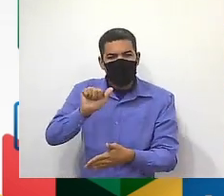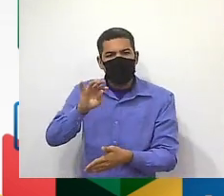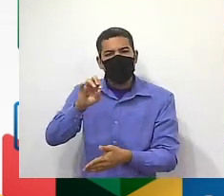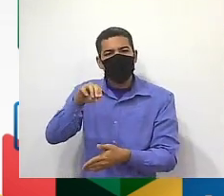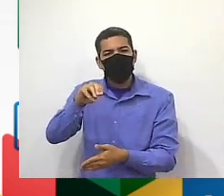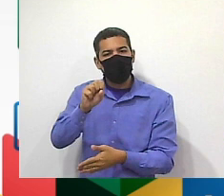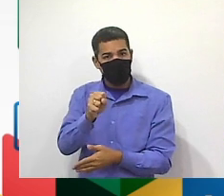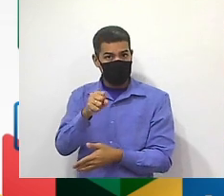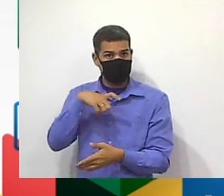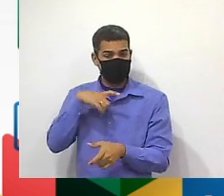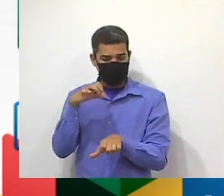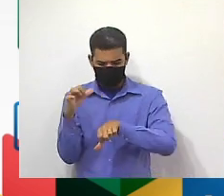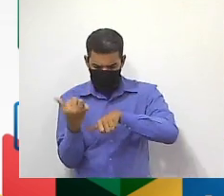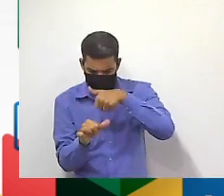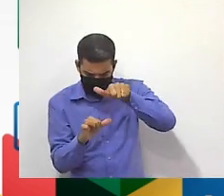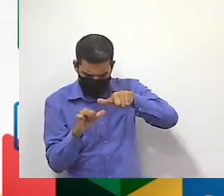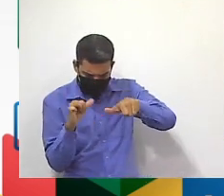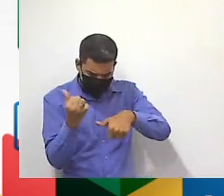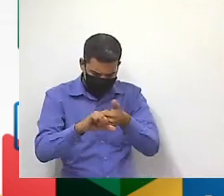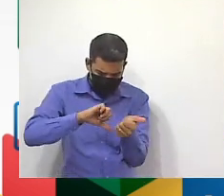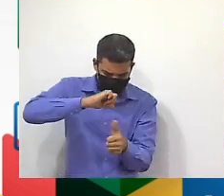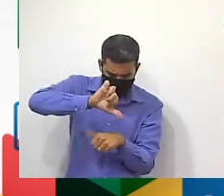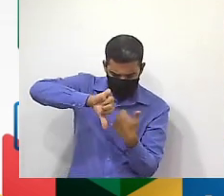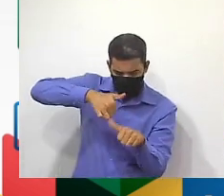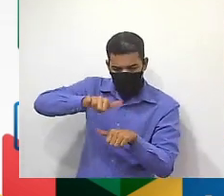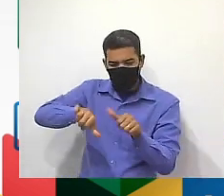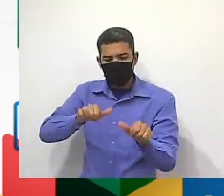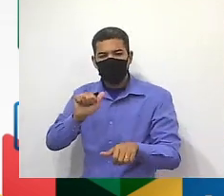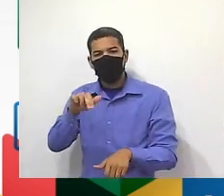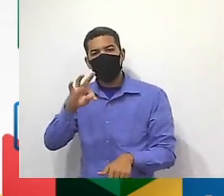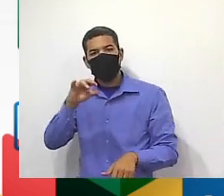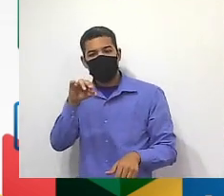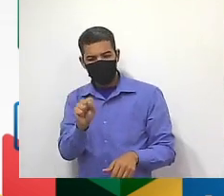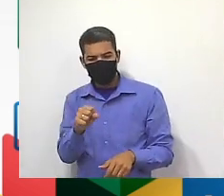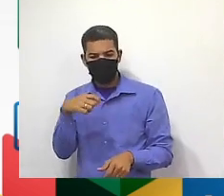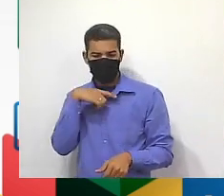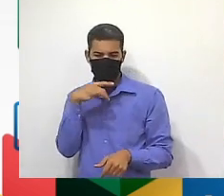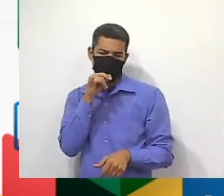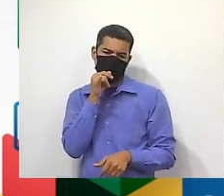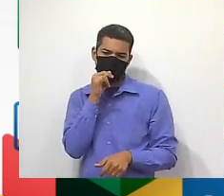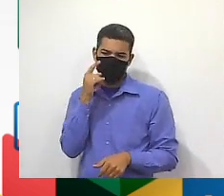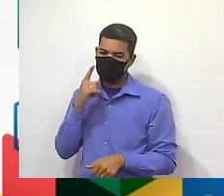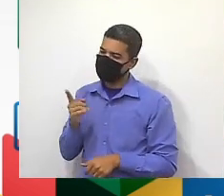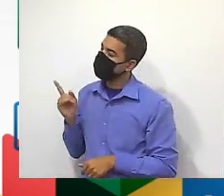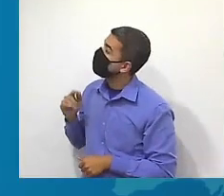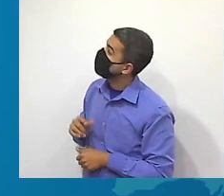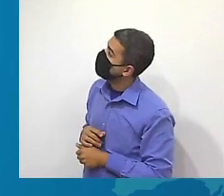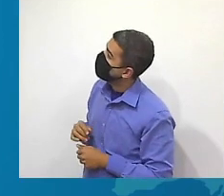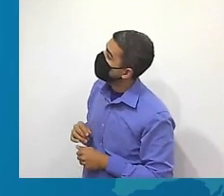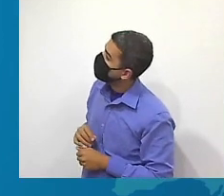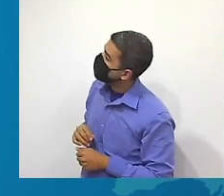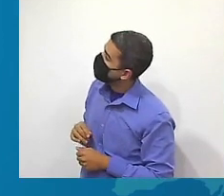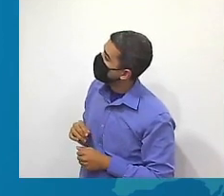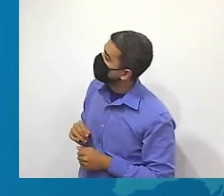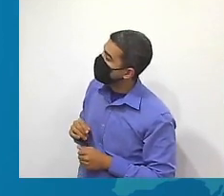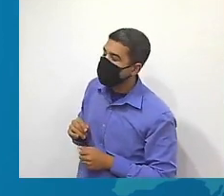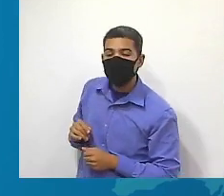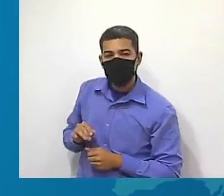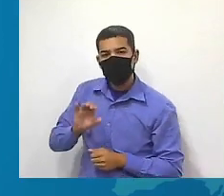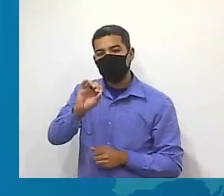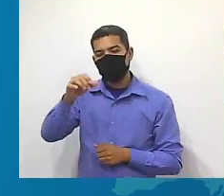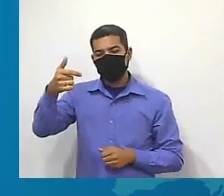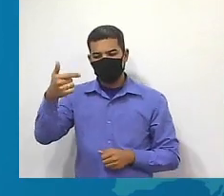se modificando. De repente eu tenho átomos, como o nosso exemplo aí, né? De oxigênio, formando ligações